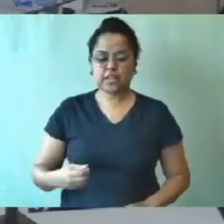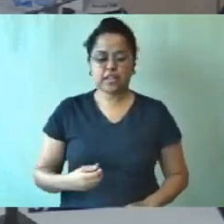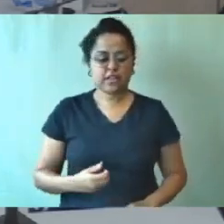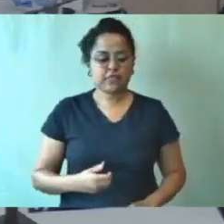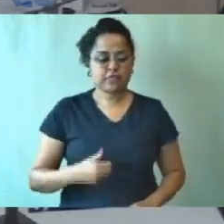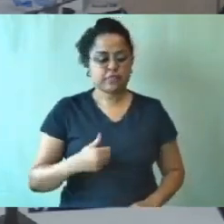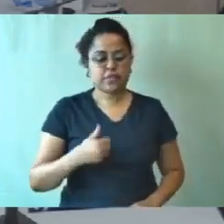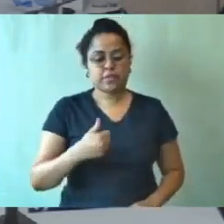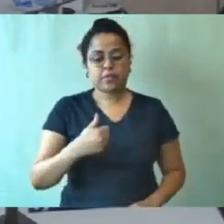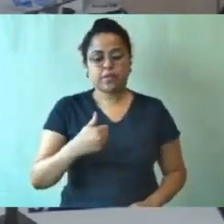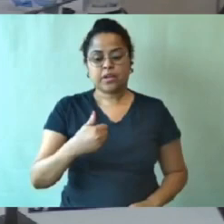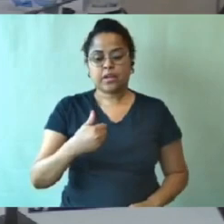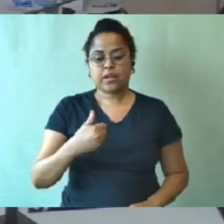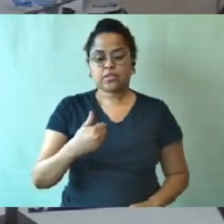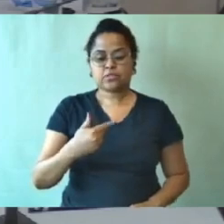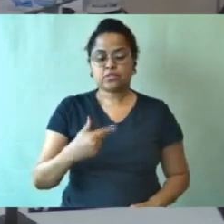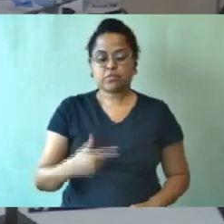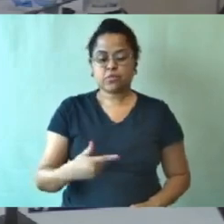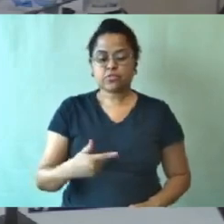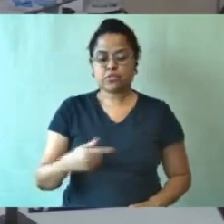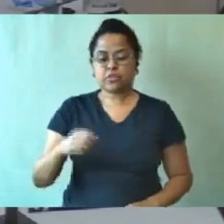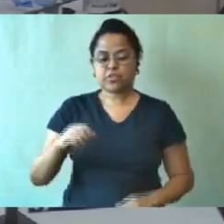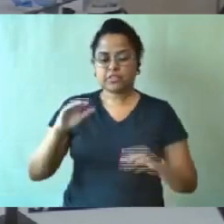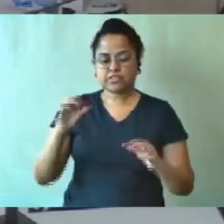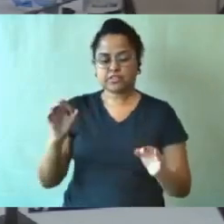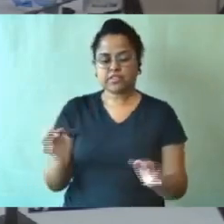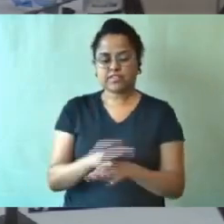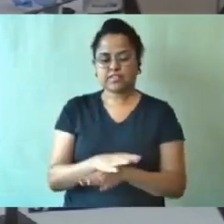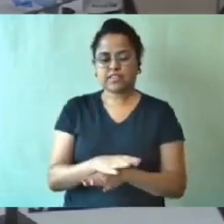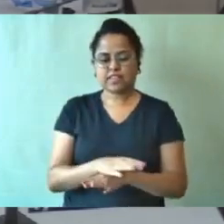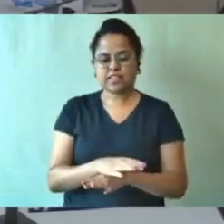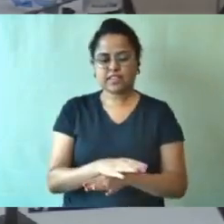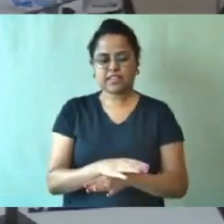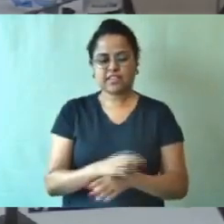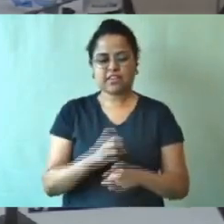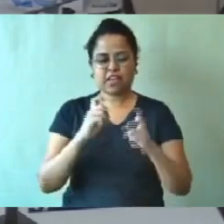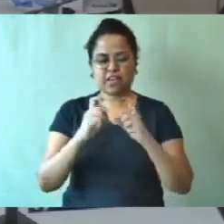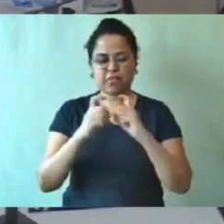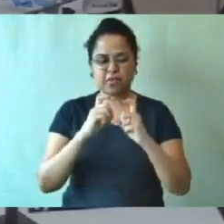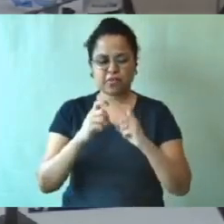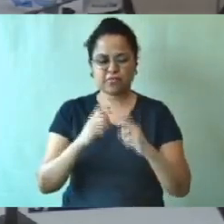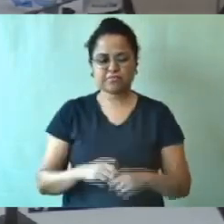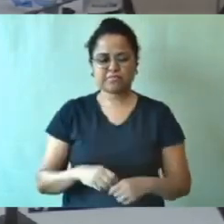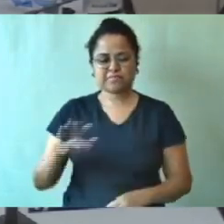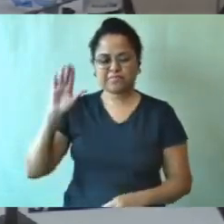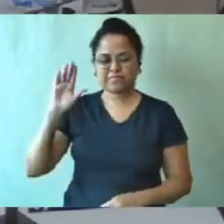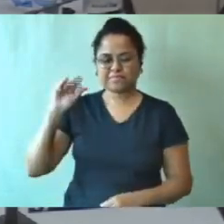declaro encerrada essa reunião. Boa tarde. Muito obrigada, gente. Até mais.